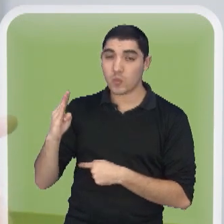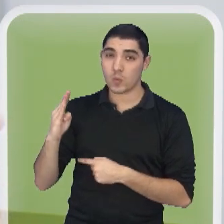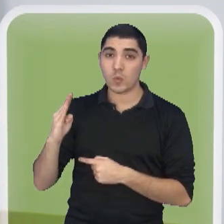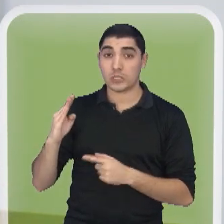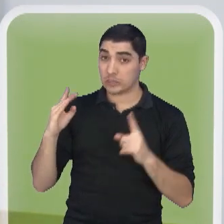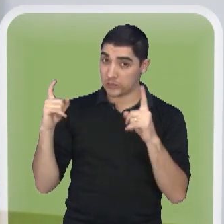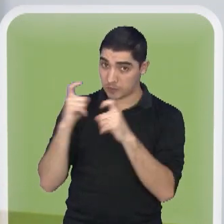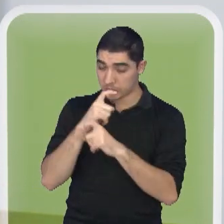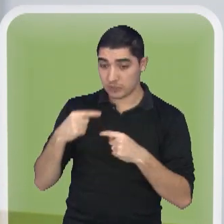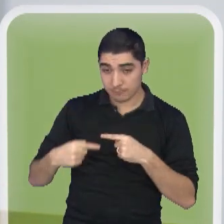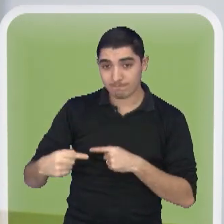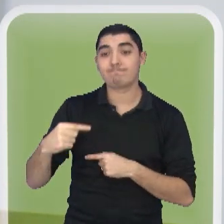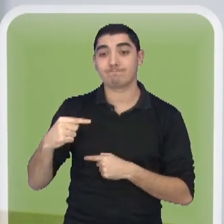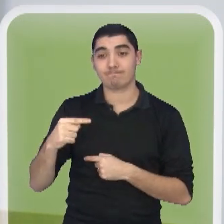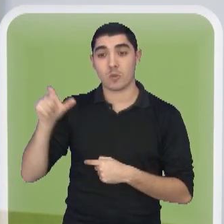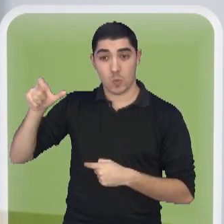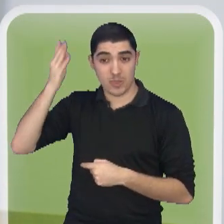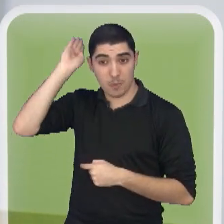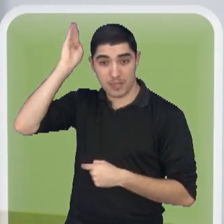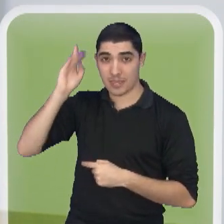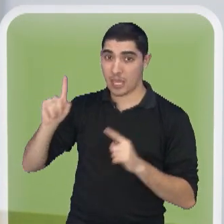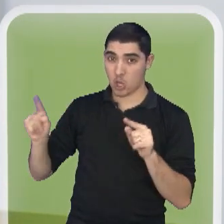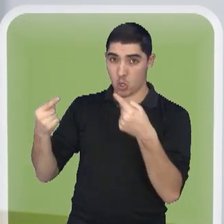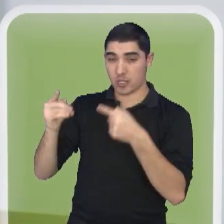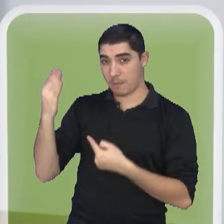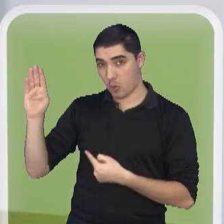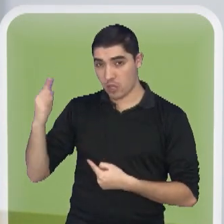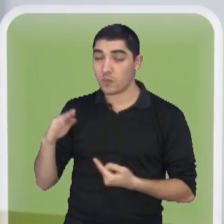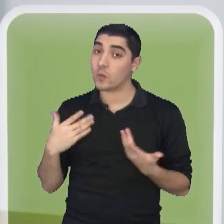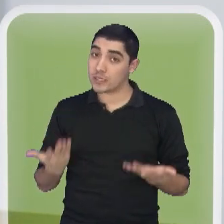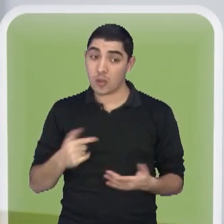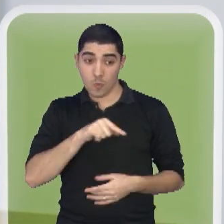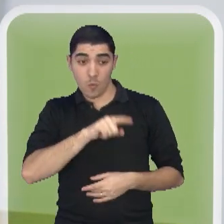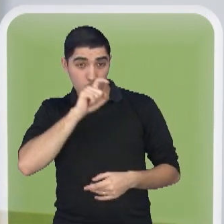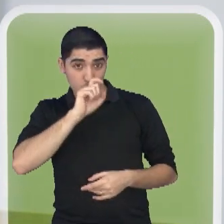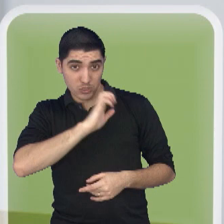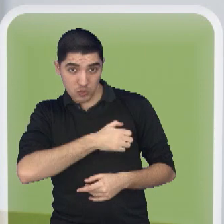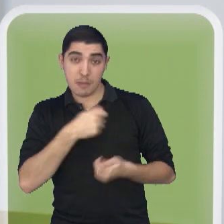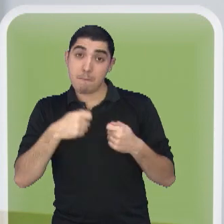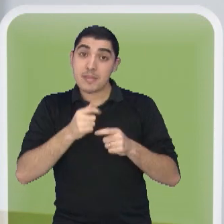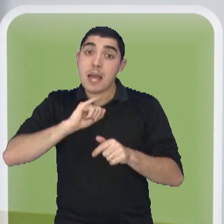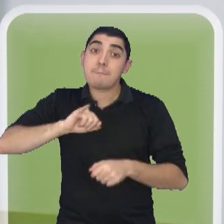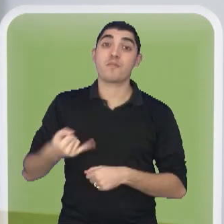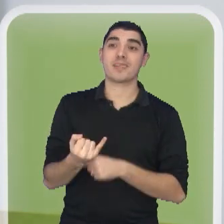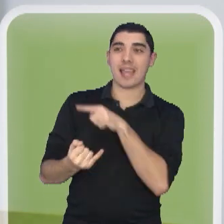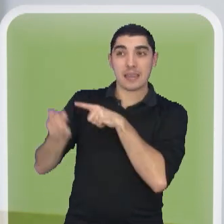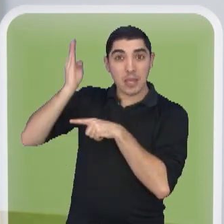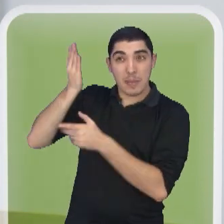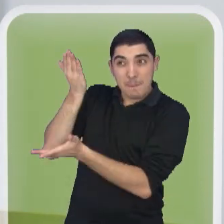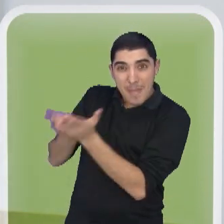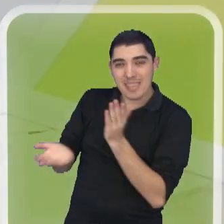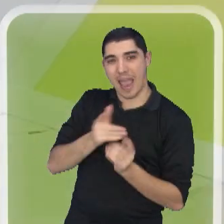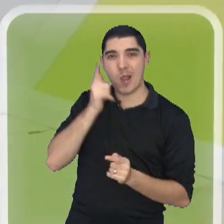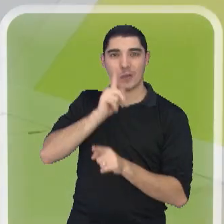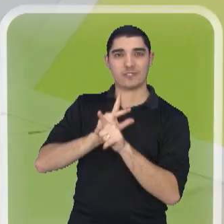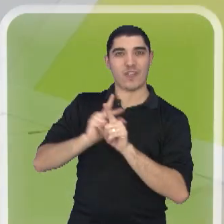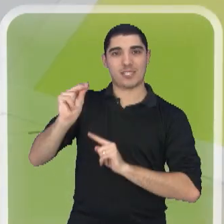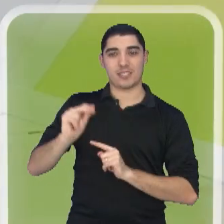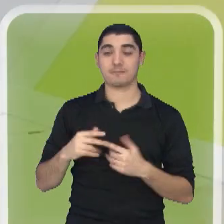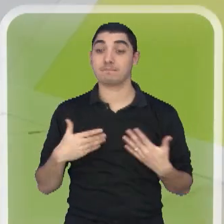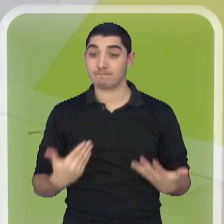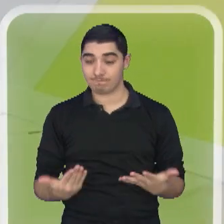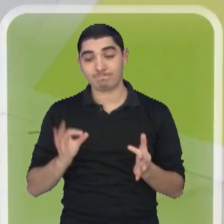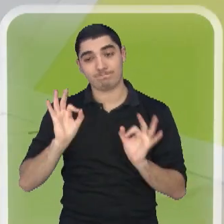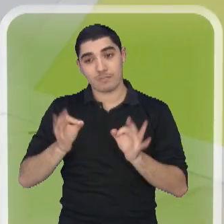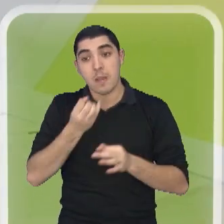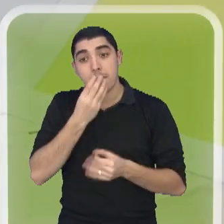ser que perca pontos, então o São José tem que aproveitar aí essa chance que tem nesses dois últimos jogos. Pois é, sorte